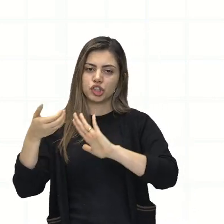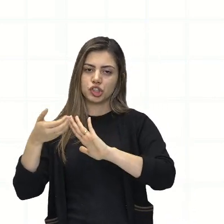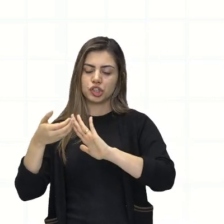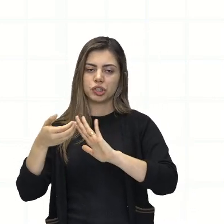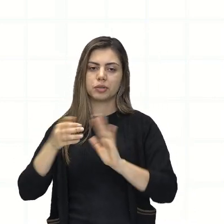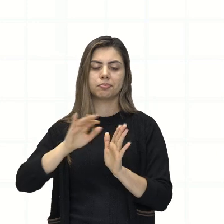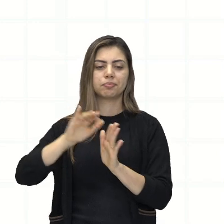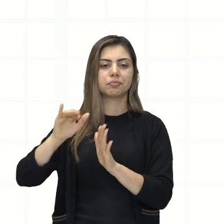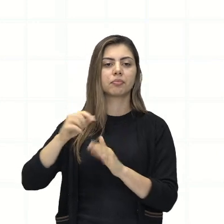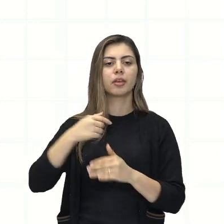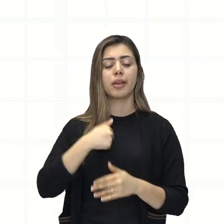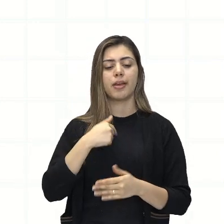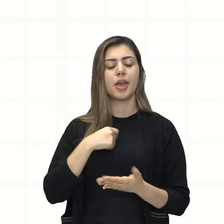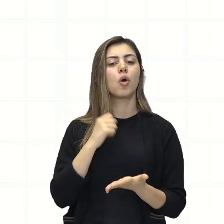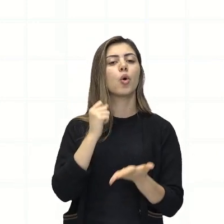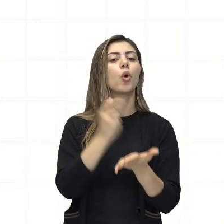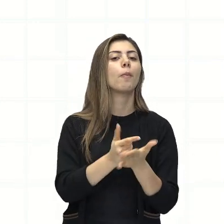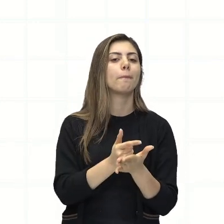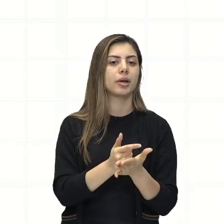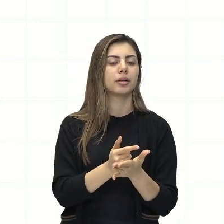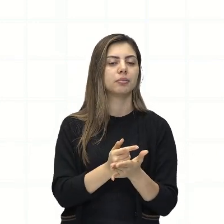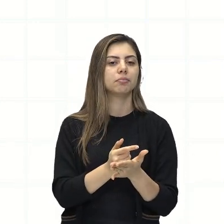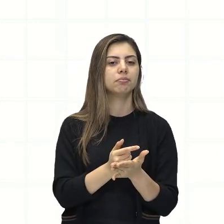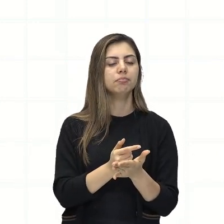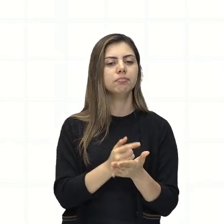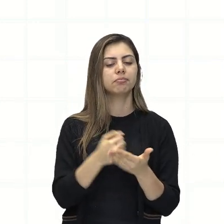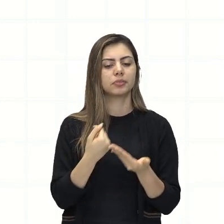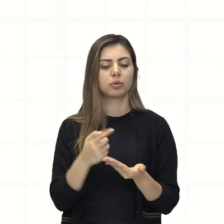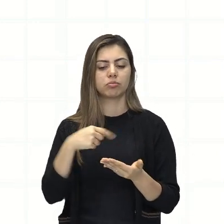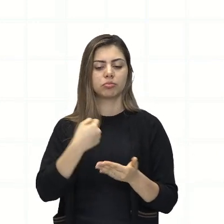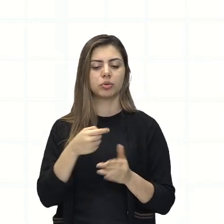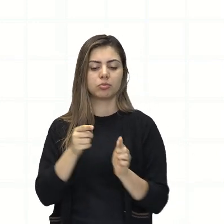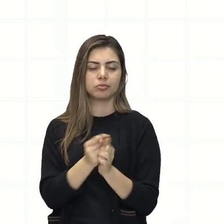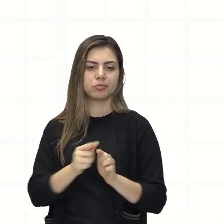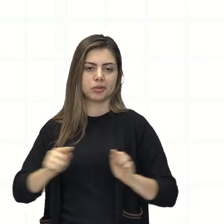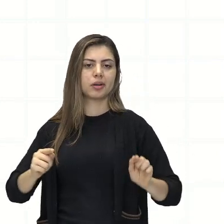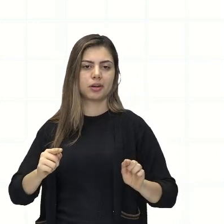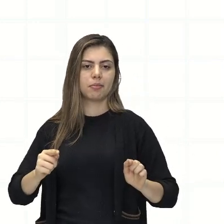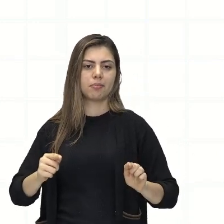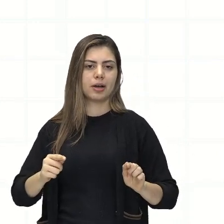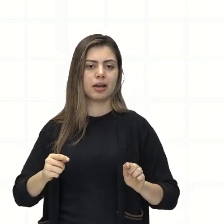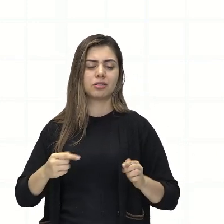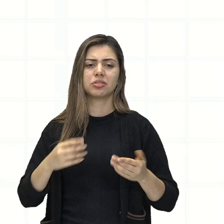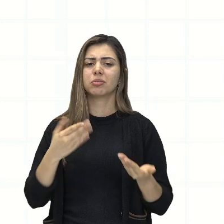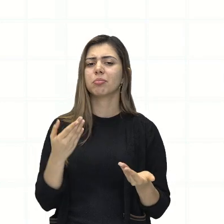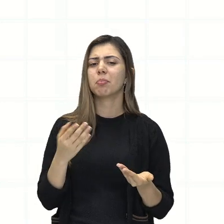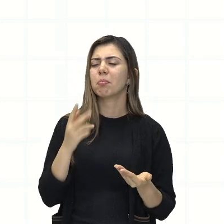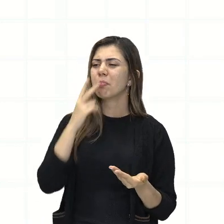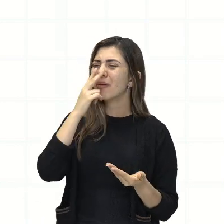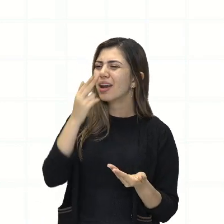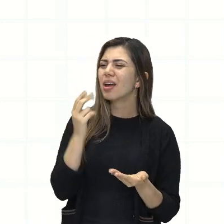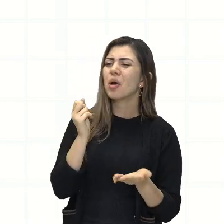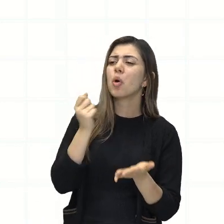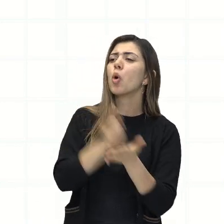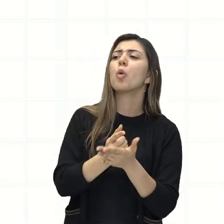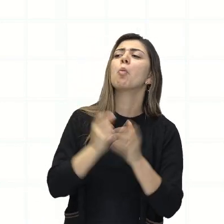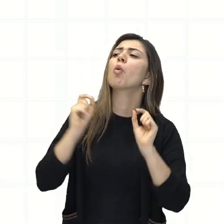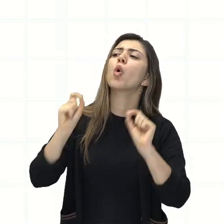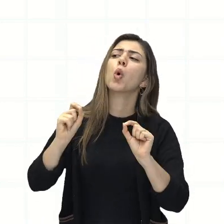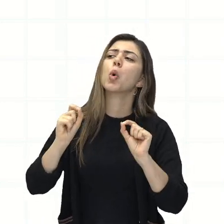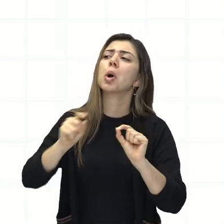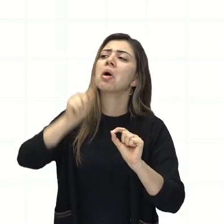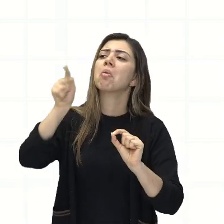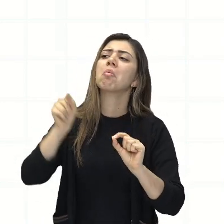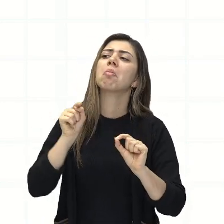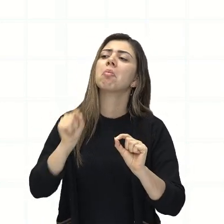lá. Eu comprei. Na nossa gramática interna, fica uma interrogação. Então,